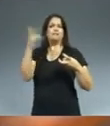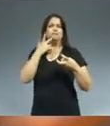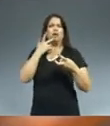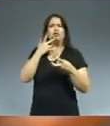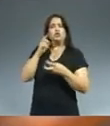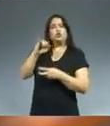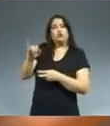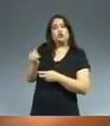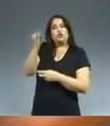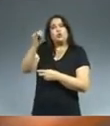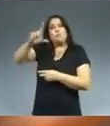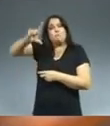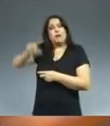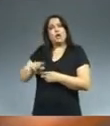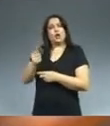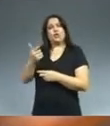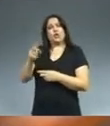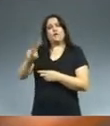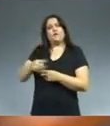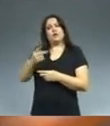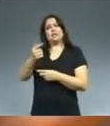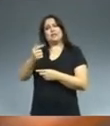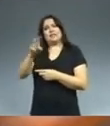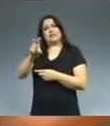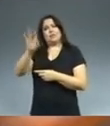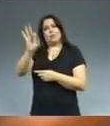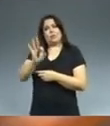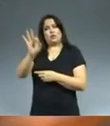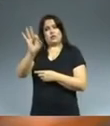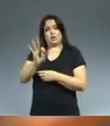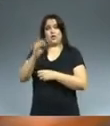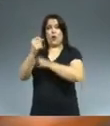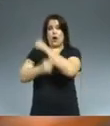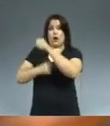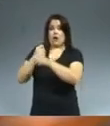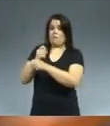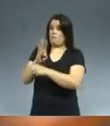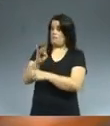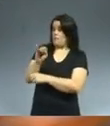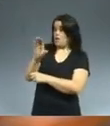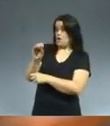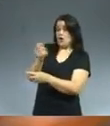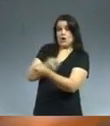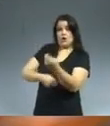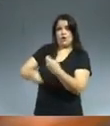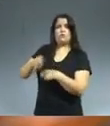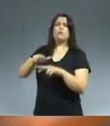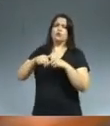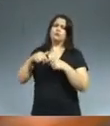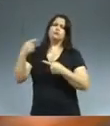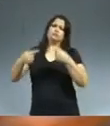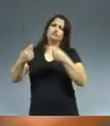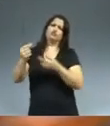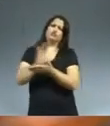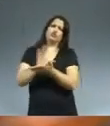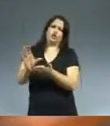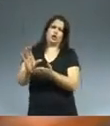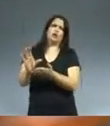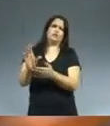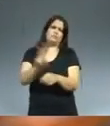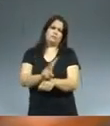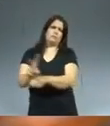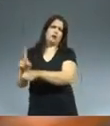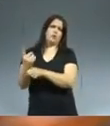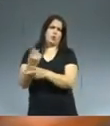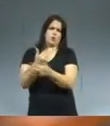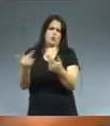de juros do plano safra que são 2.75 por cento para Abrir economia então a política de crédito é um dos nossos Pilares